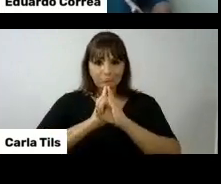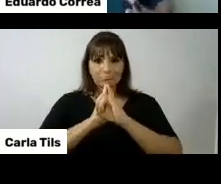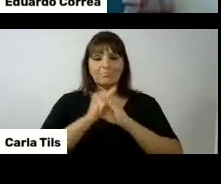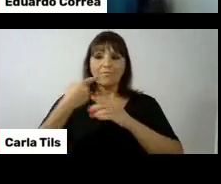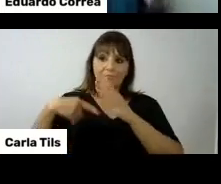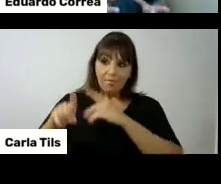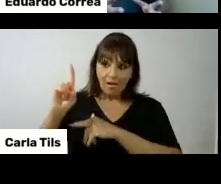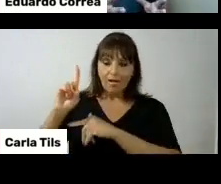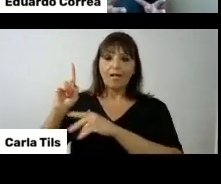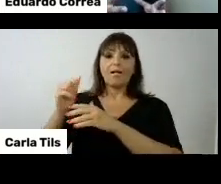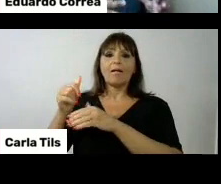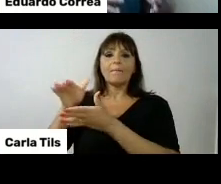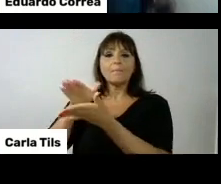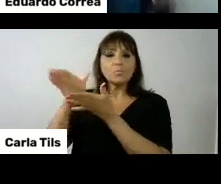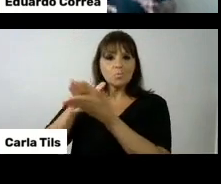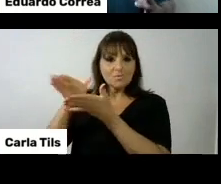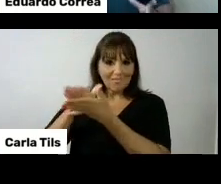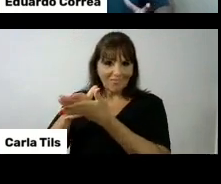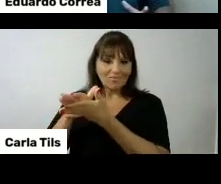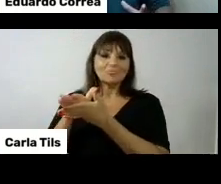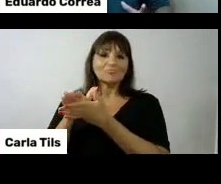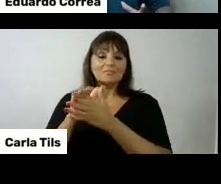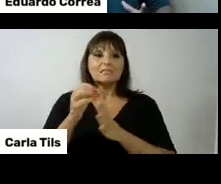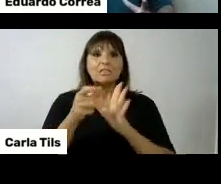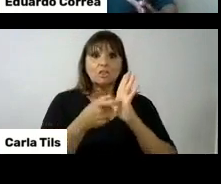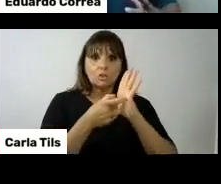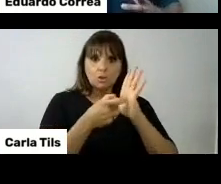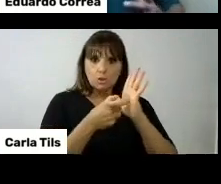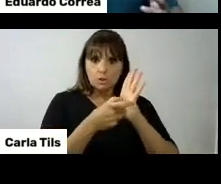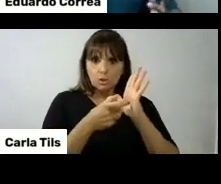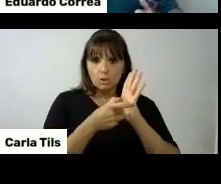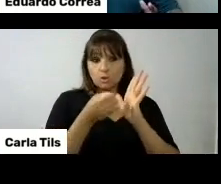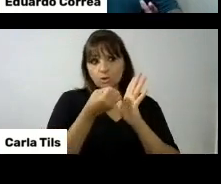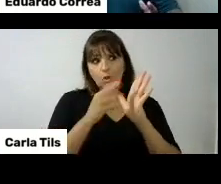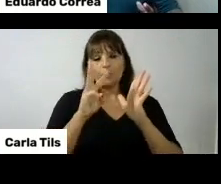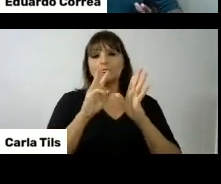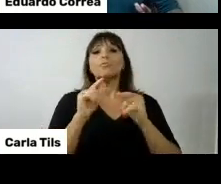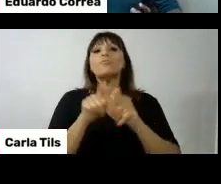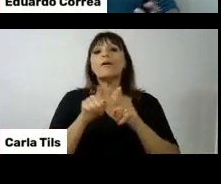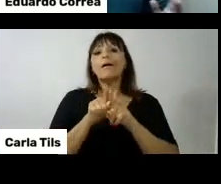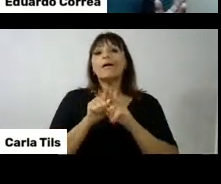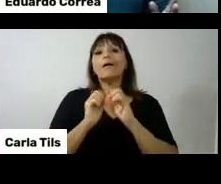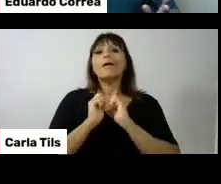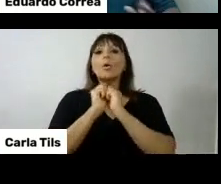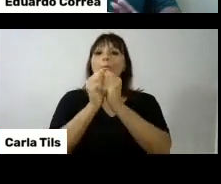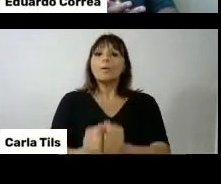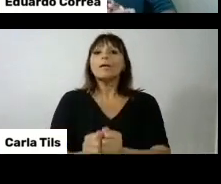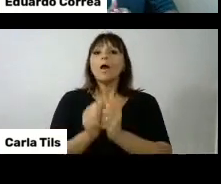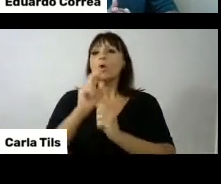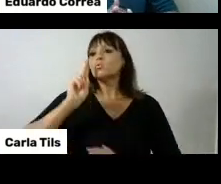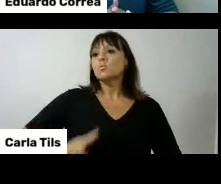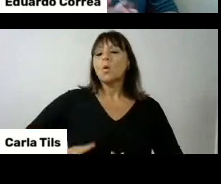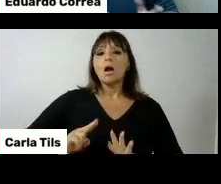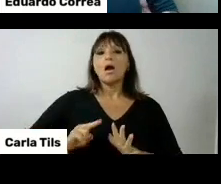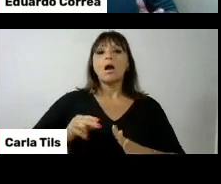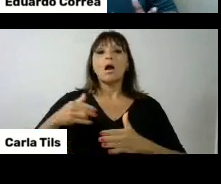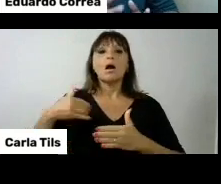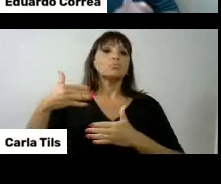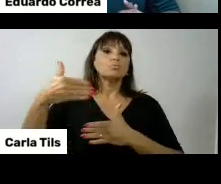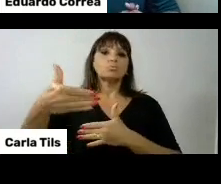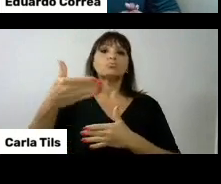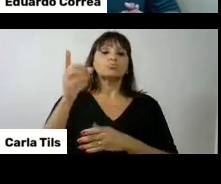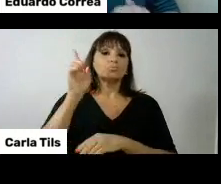Por quê? Aquele software vai acompanhar o nosso usuário ao longo do dia inteiro dele. Pensa comigo assim, se você usa o